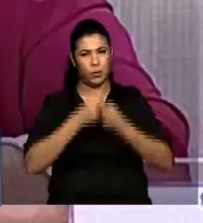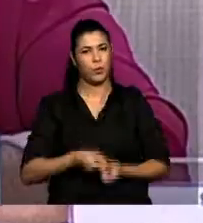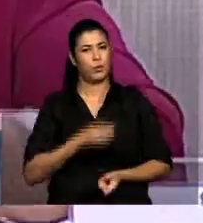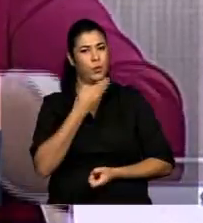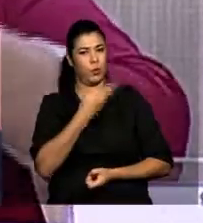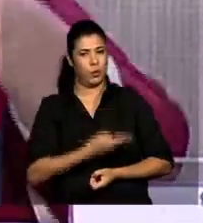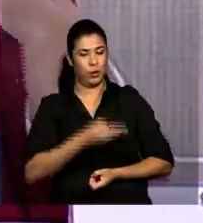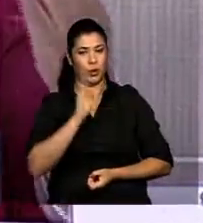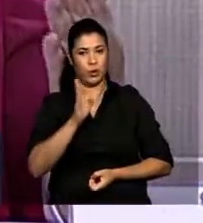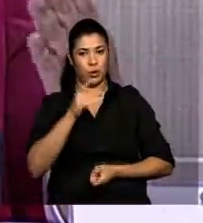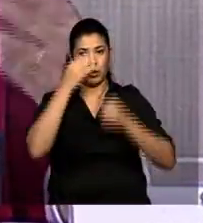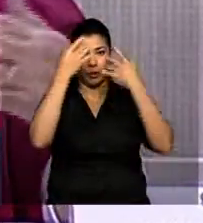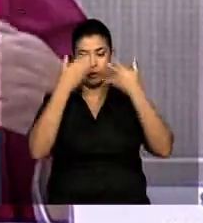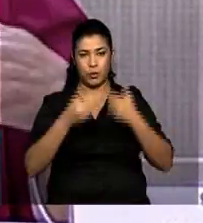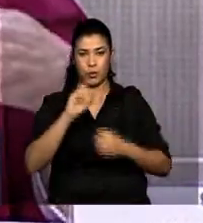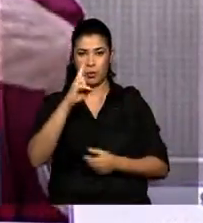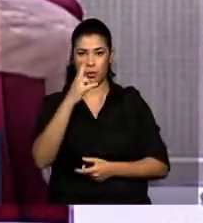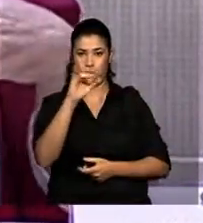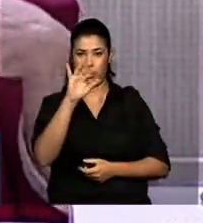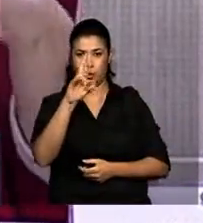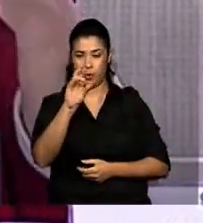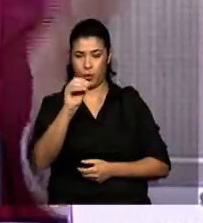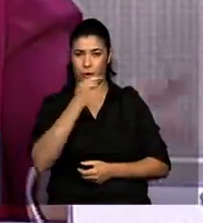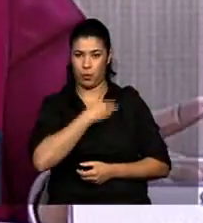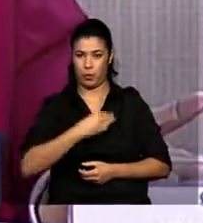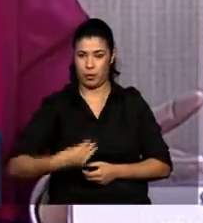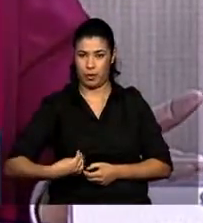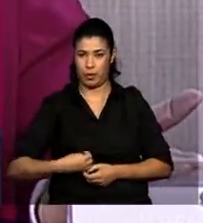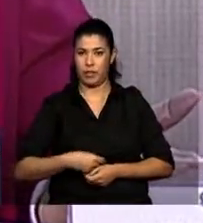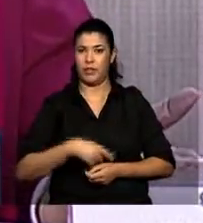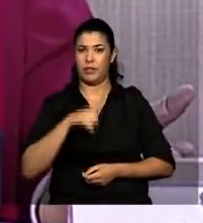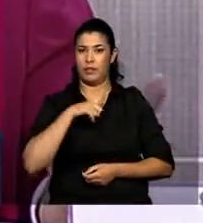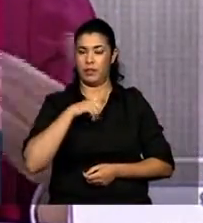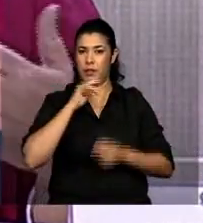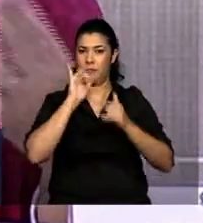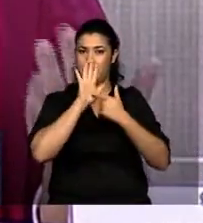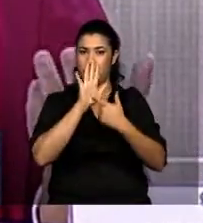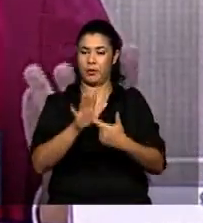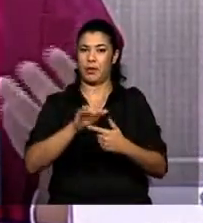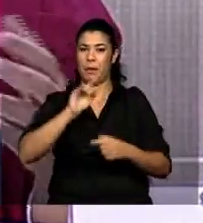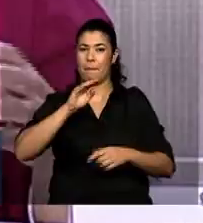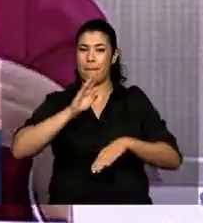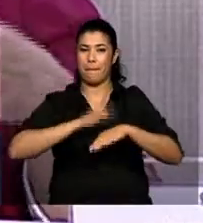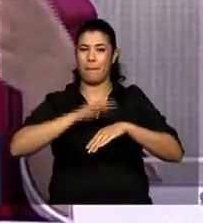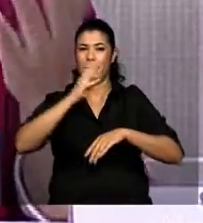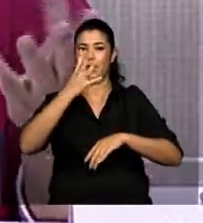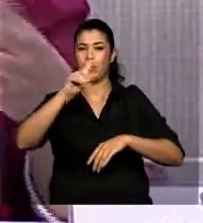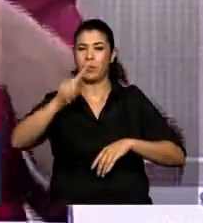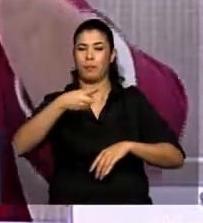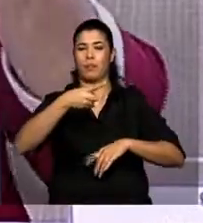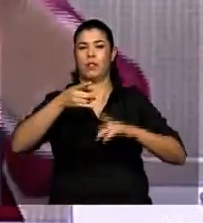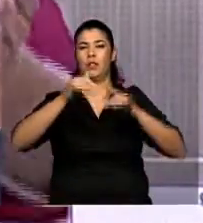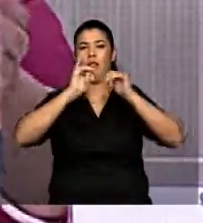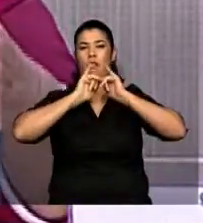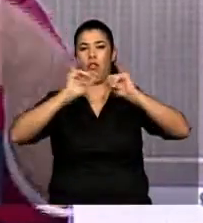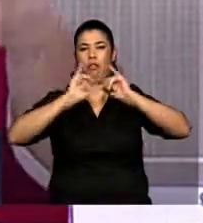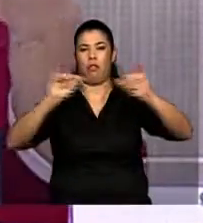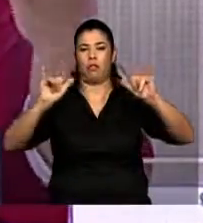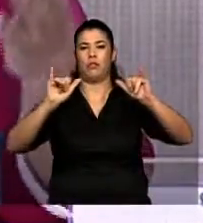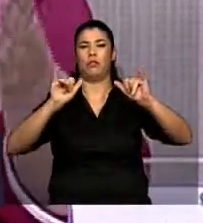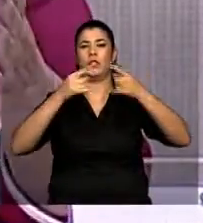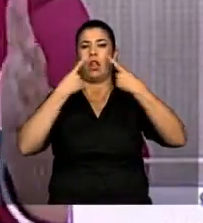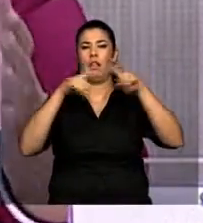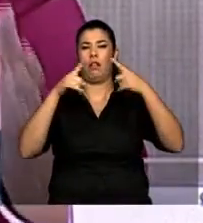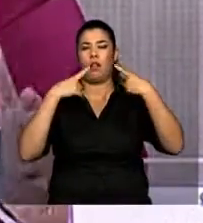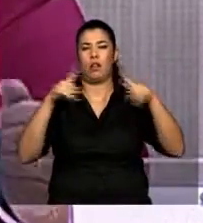Nós tivemos em 4 anos quase 8 mil denúncias de violência contra pessoas, né,